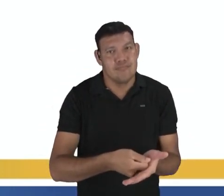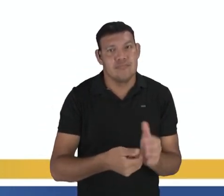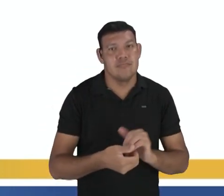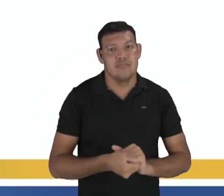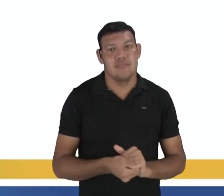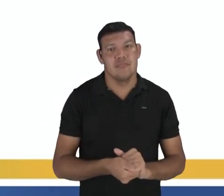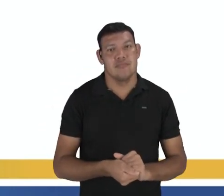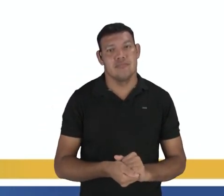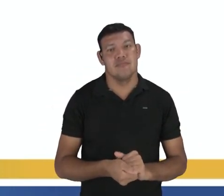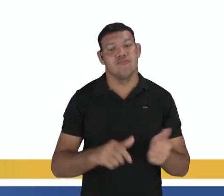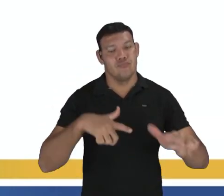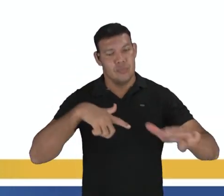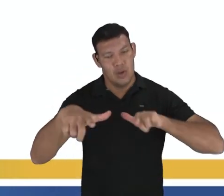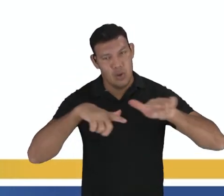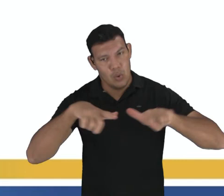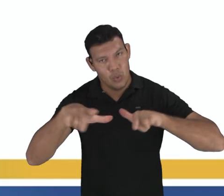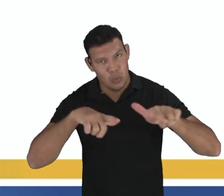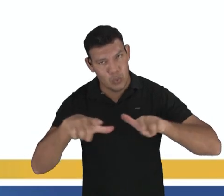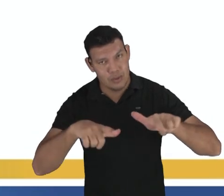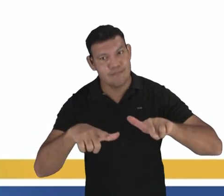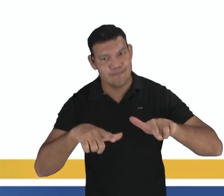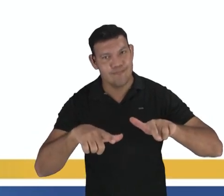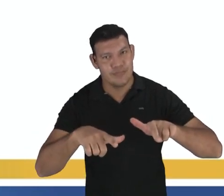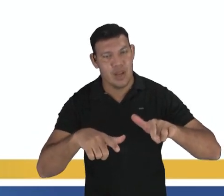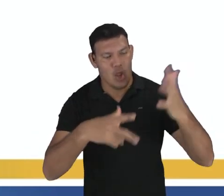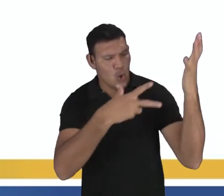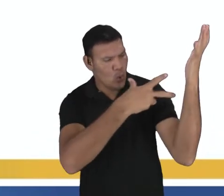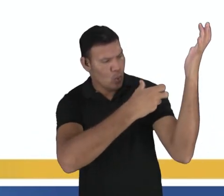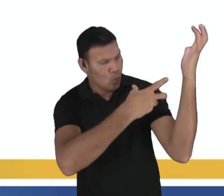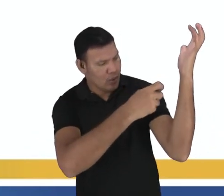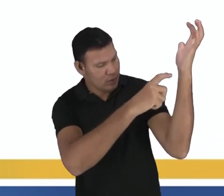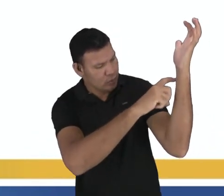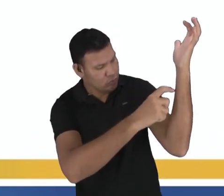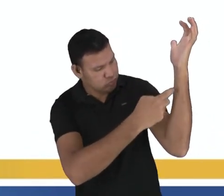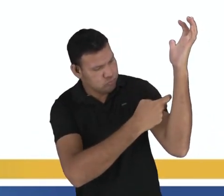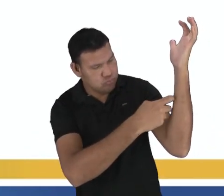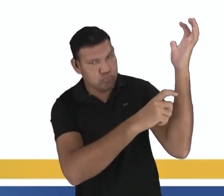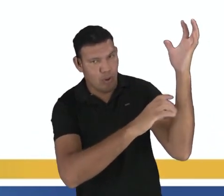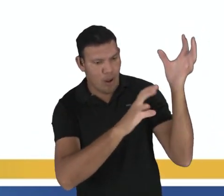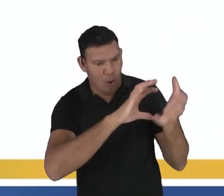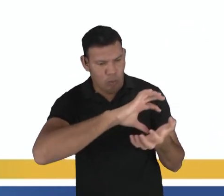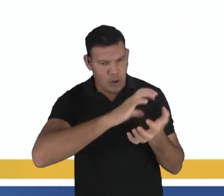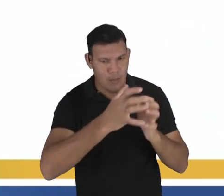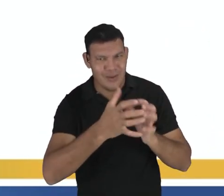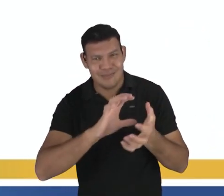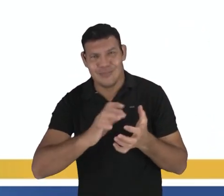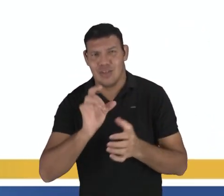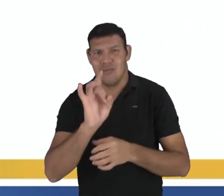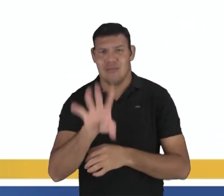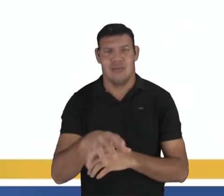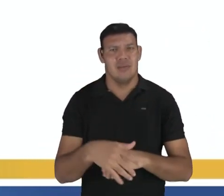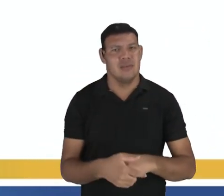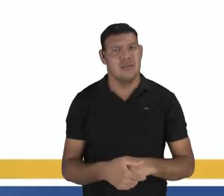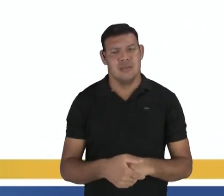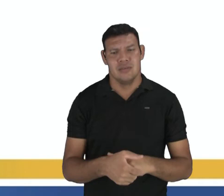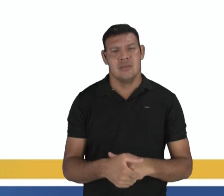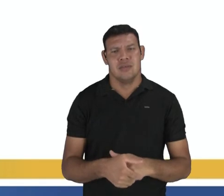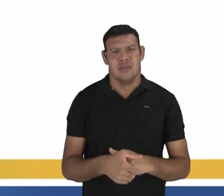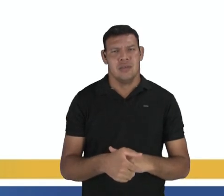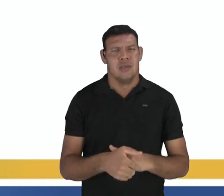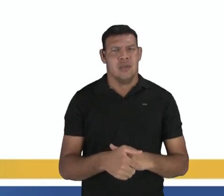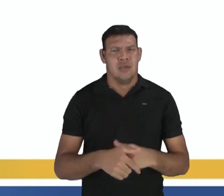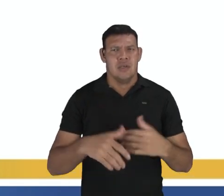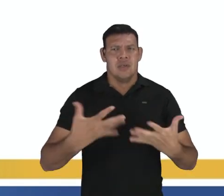nessa troca o seu trabalho, a borracha, né? Só que muitas vezes ele ficava muito endividado e não conseguia se